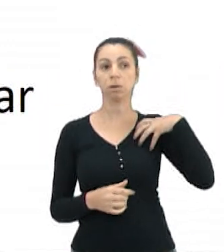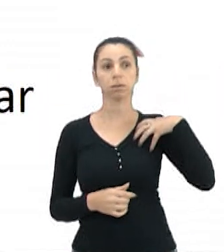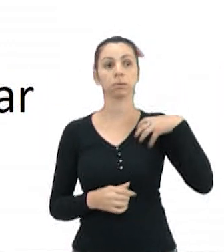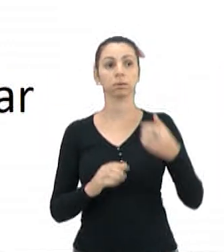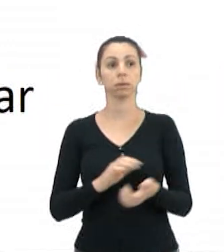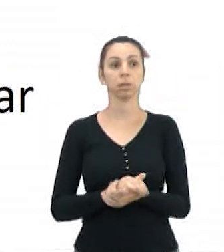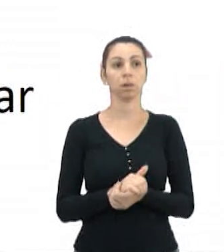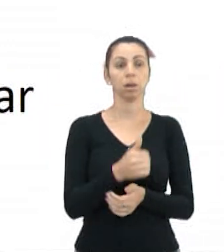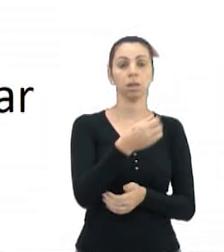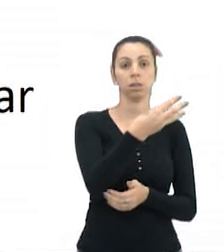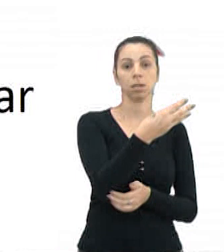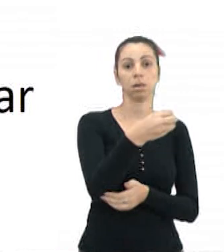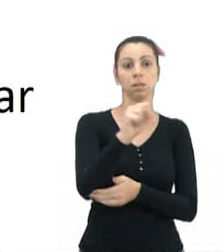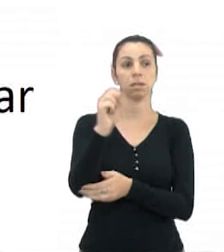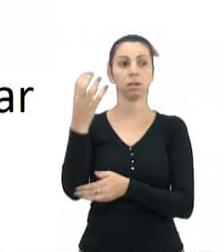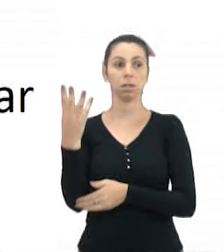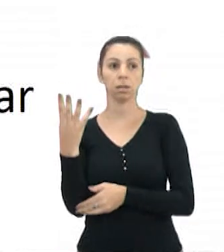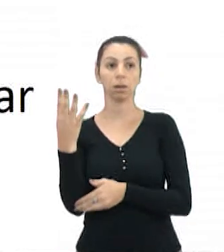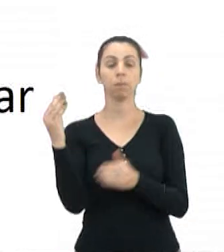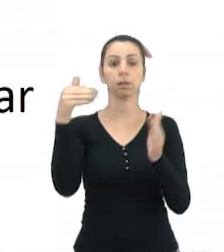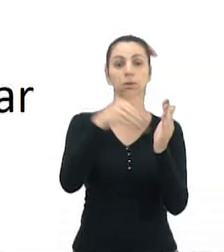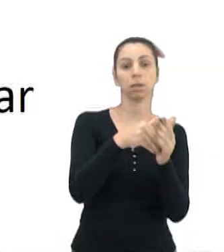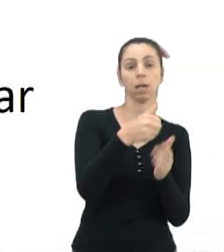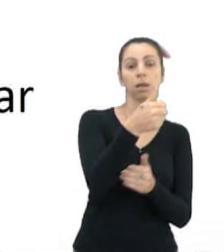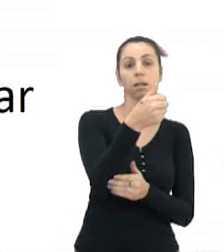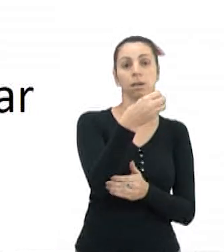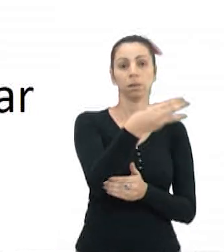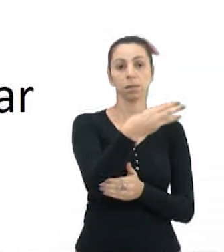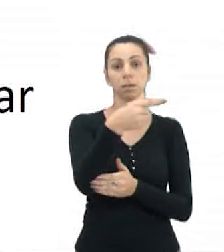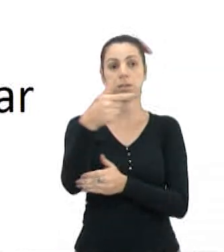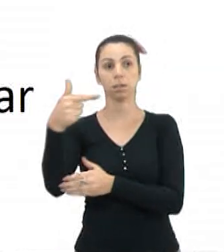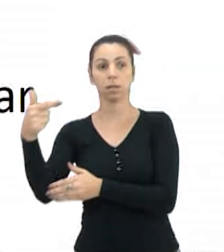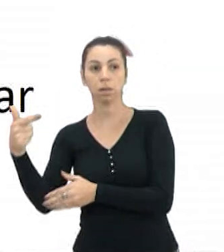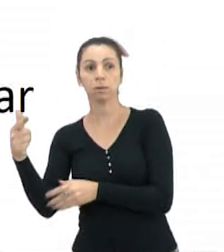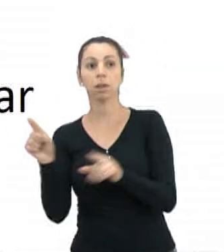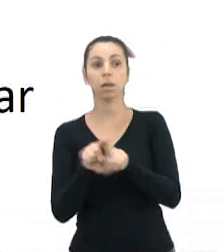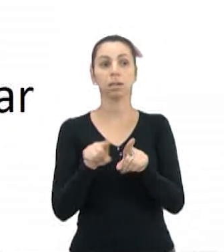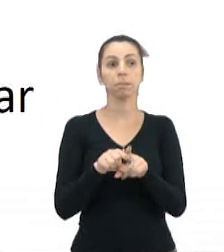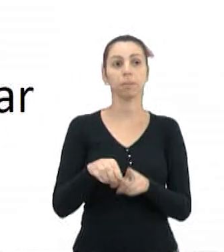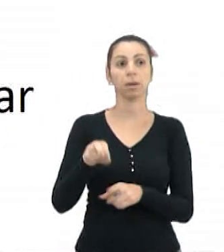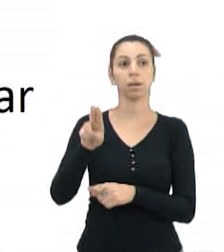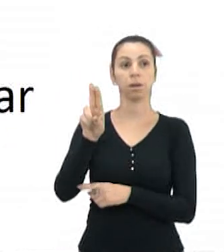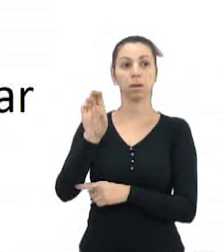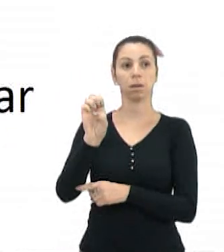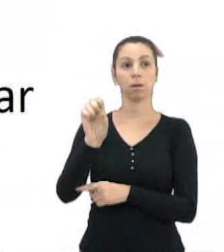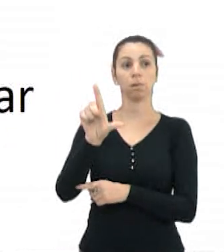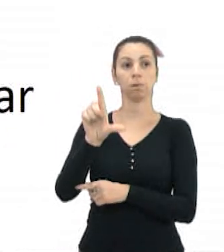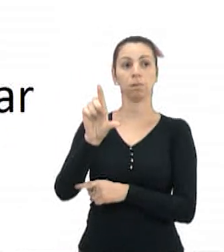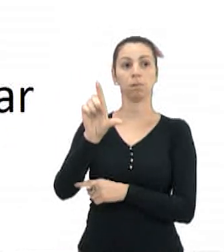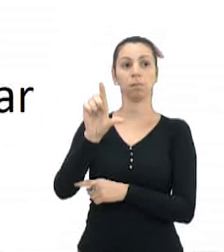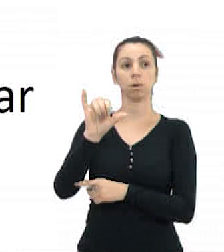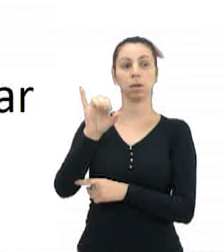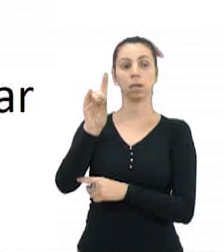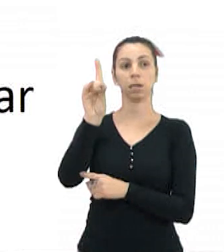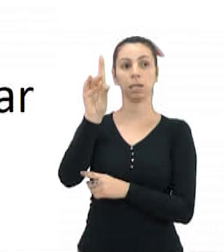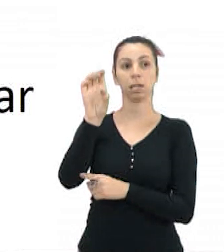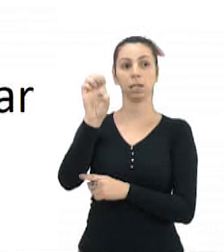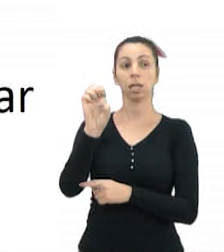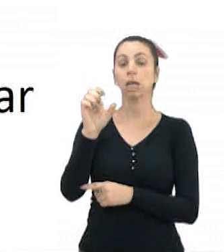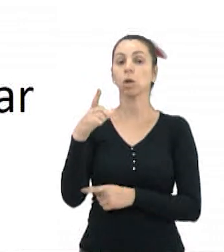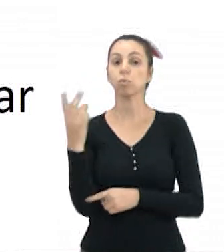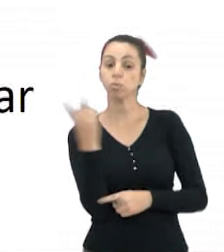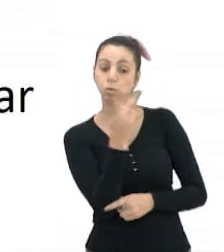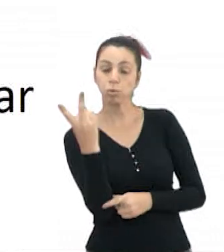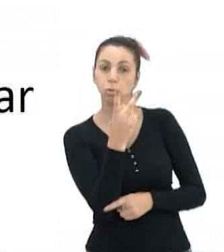a.C., foi a idade que ele nasceu e veio a falecer, e Euclides, século 3 a.C., foram os filósofos